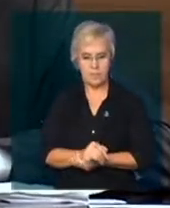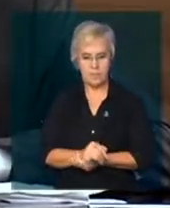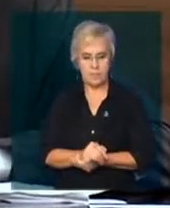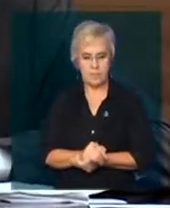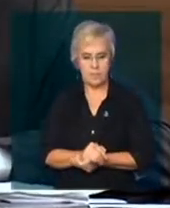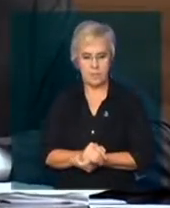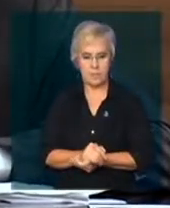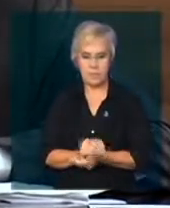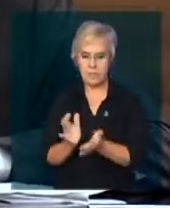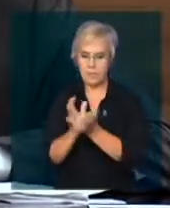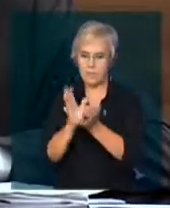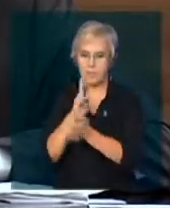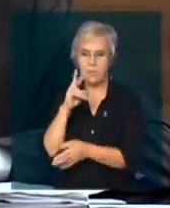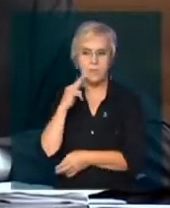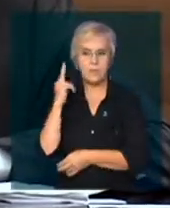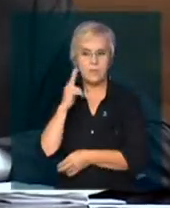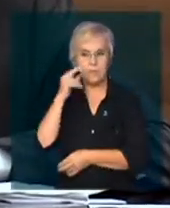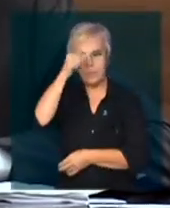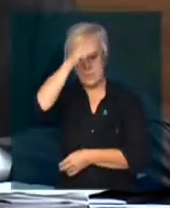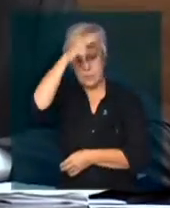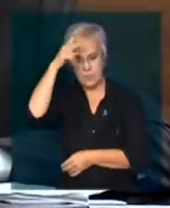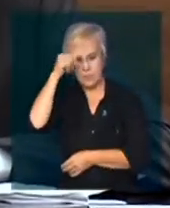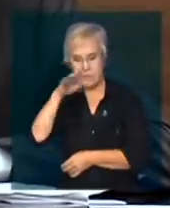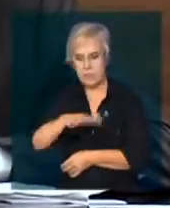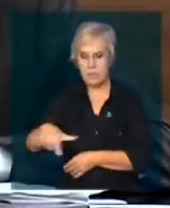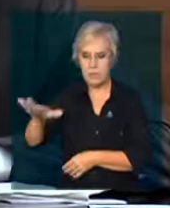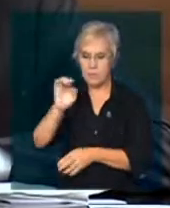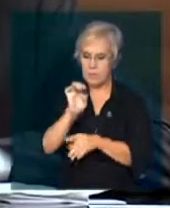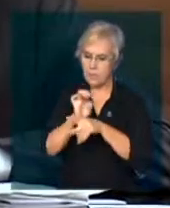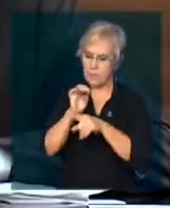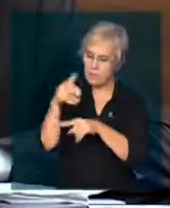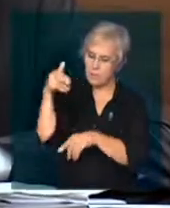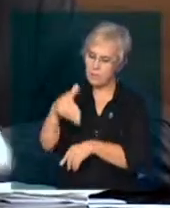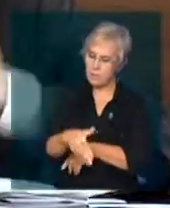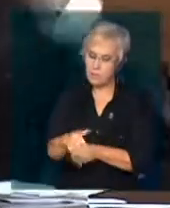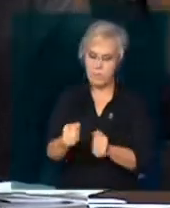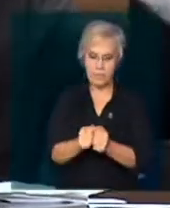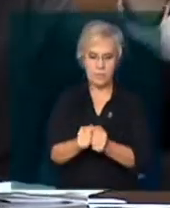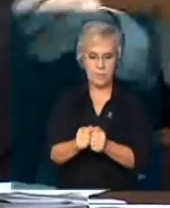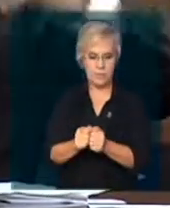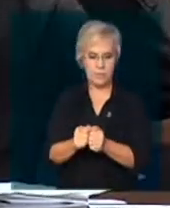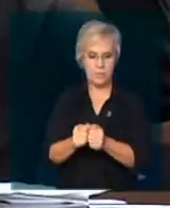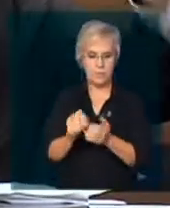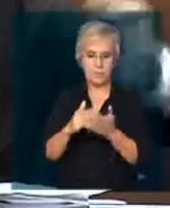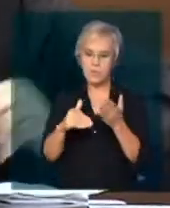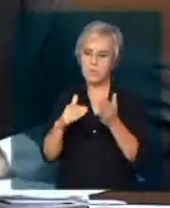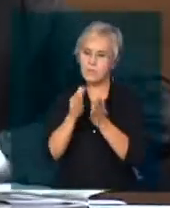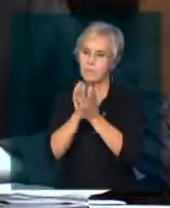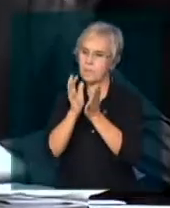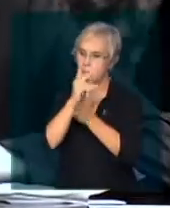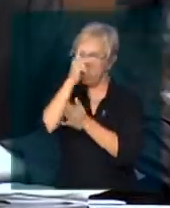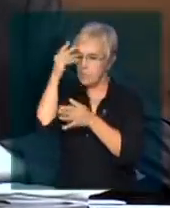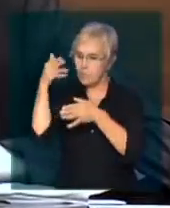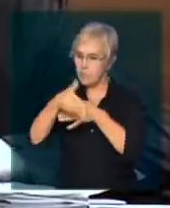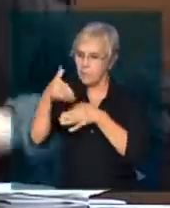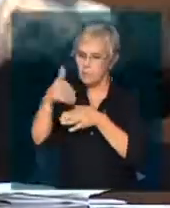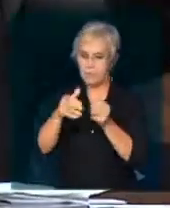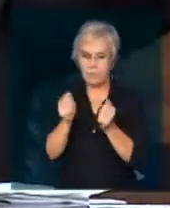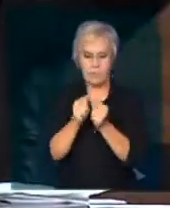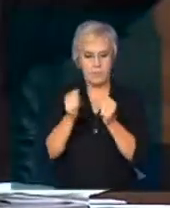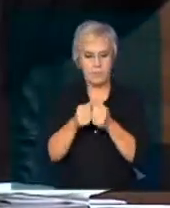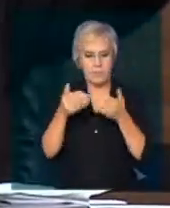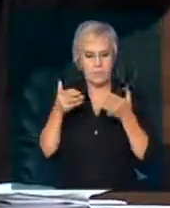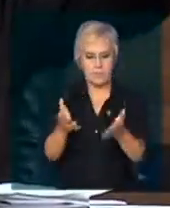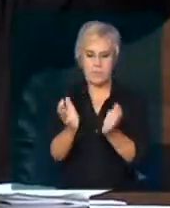aos nossos vereadores, prefeitos de todo o Estado que aqui estão presentes, e todos aqueles, Movimento Muda Brasil, todos que estão